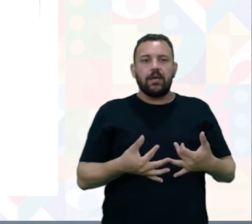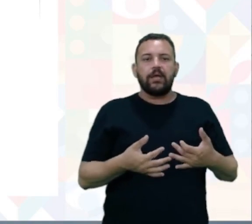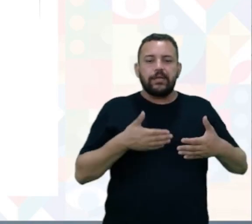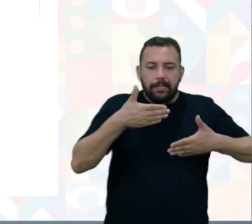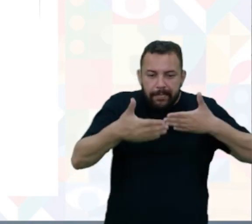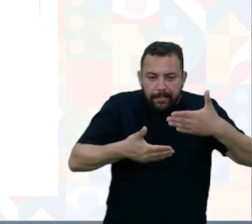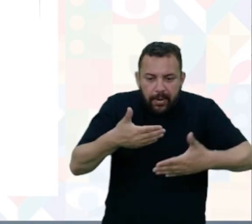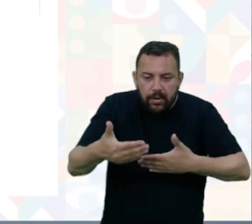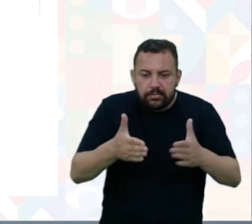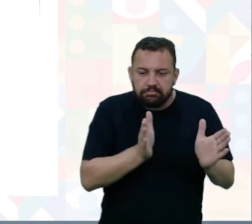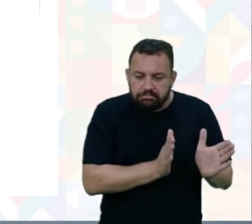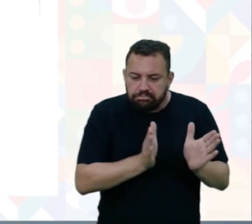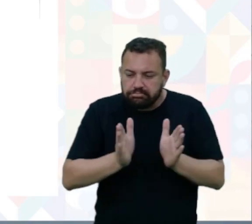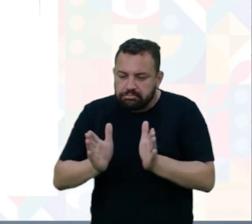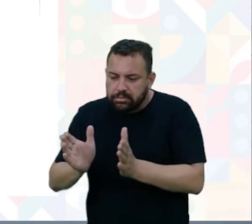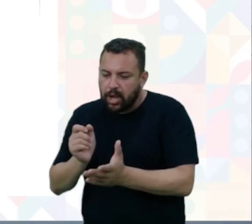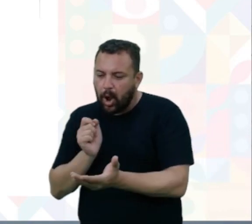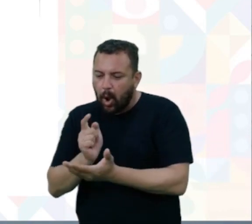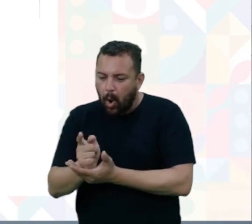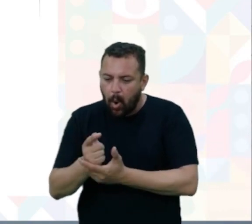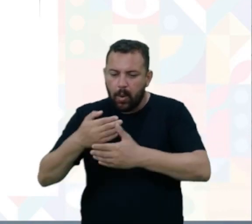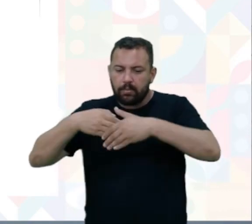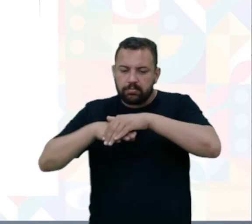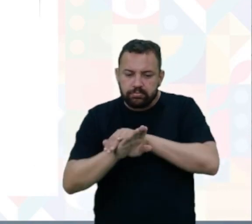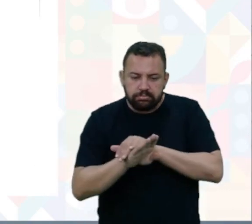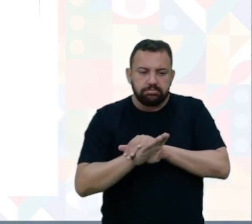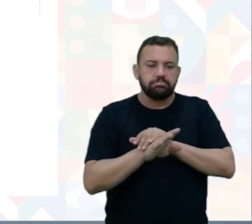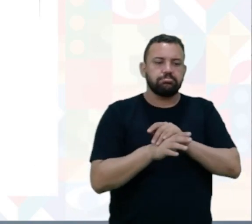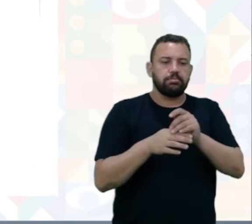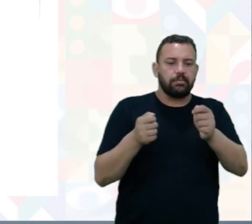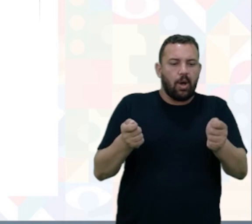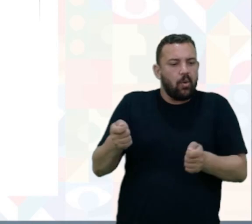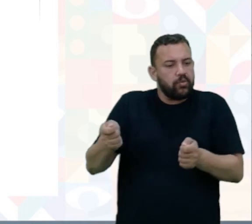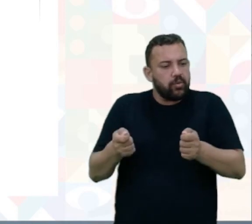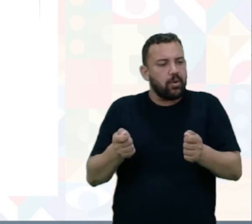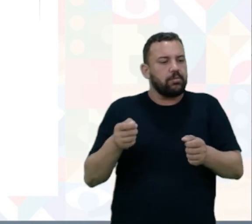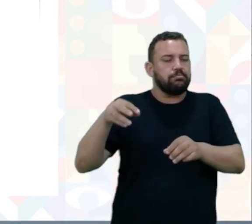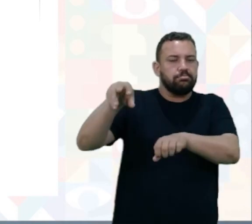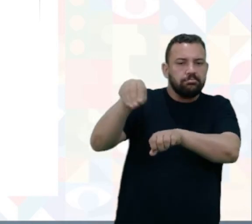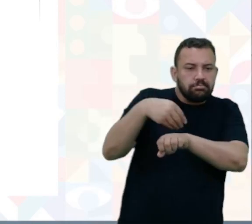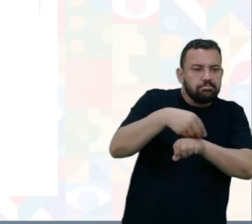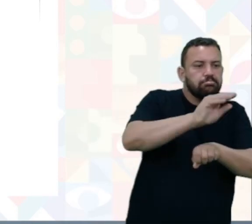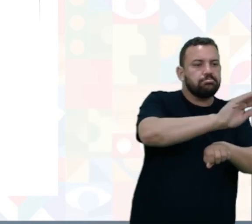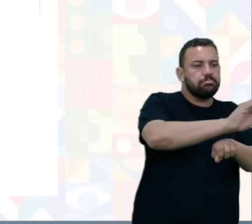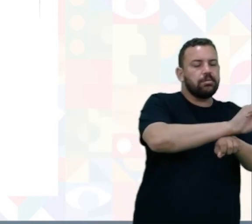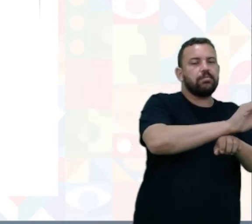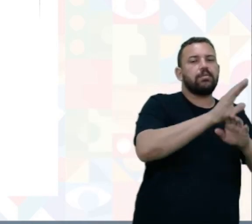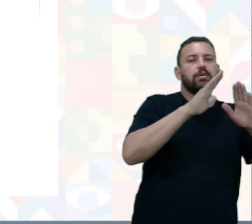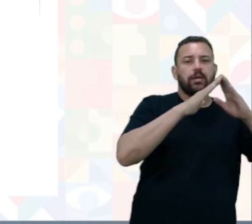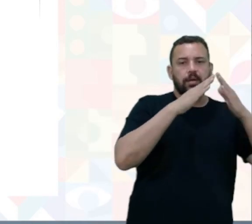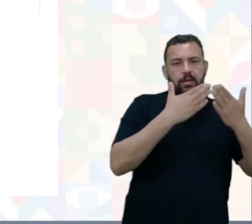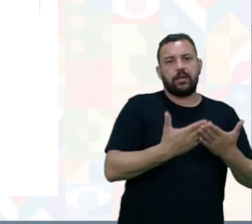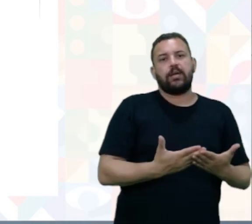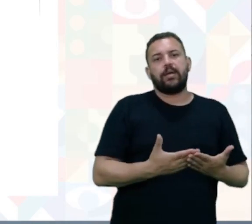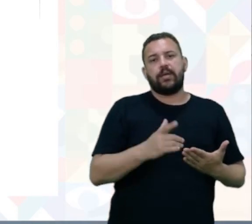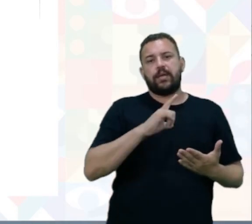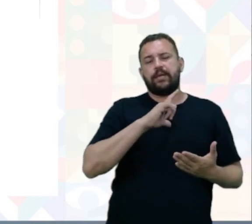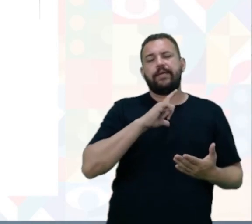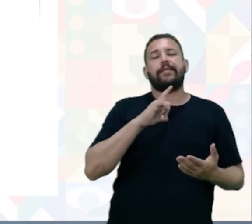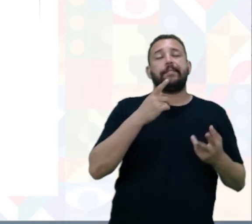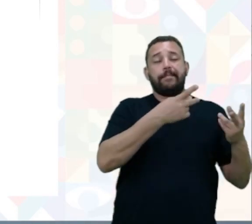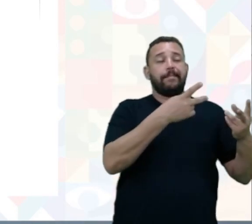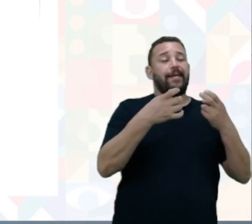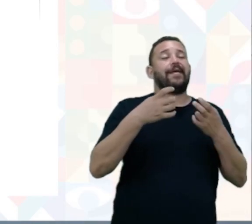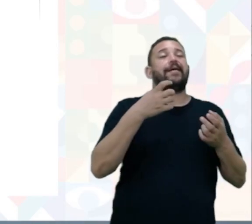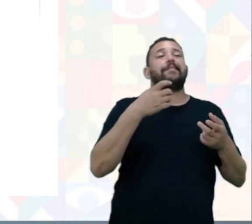Essas etapas de compra, armazenamento, controle e distribuição desse material na escola, a gente vê material faltando,